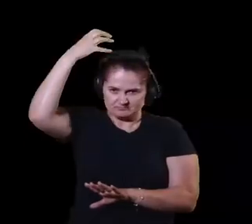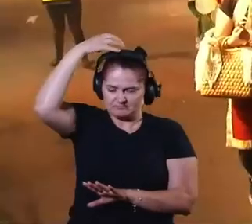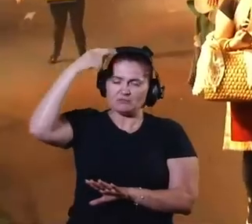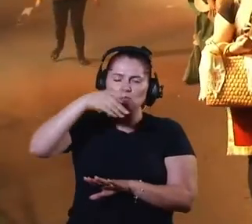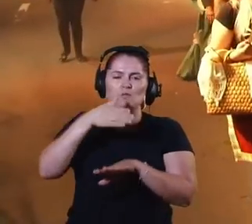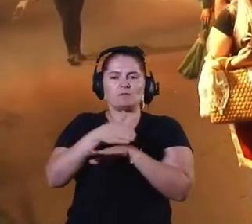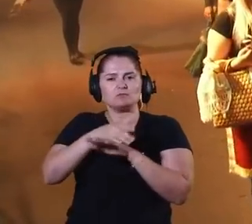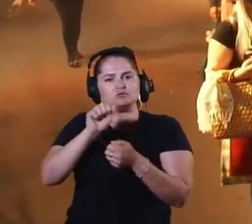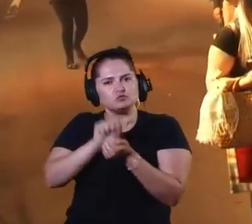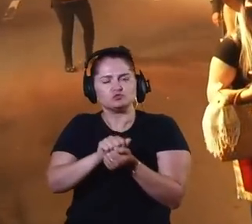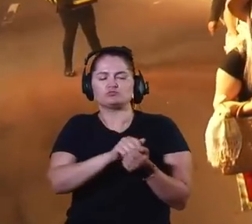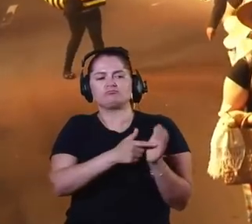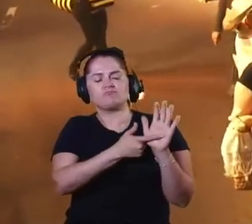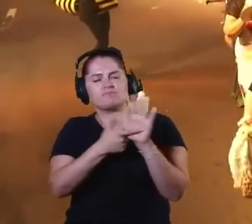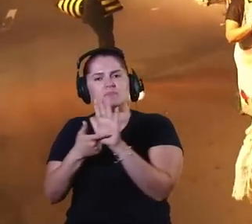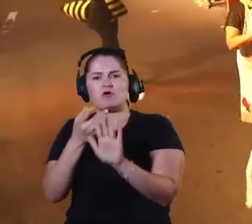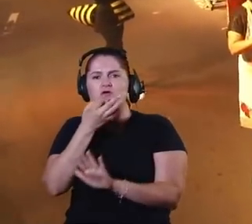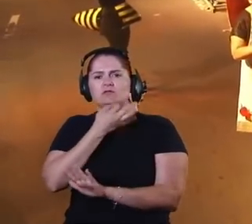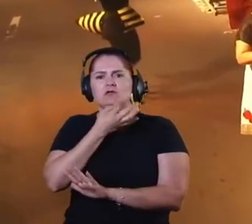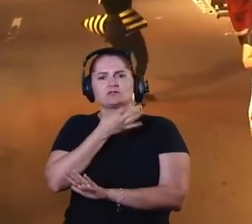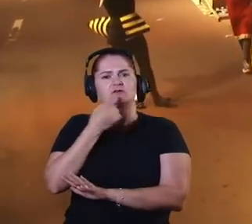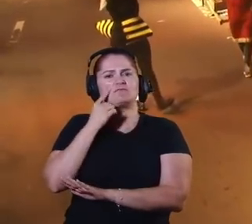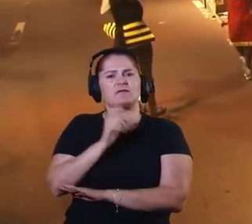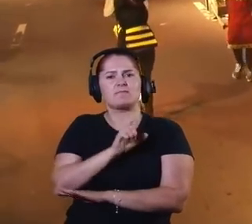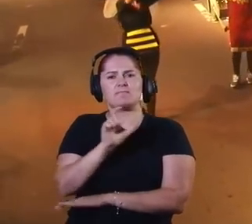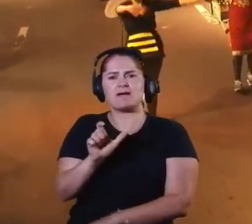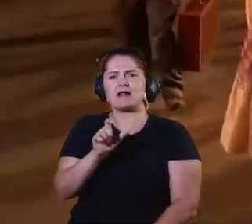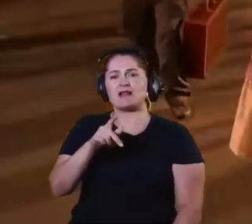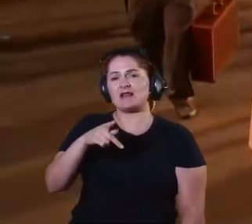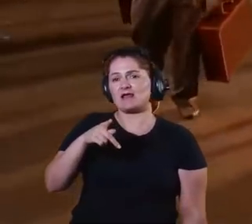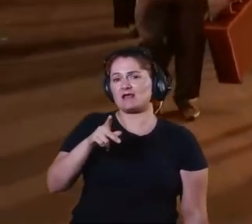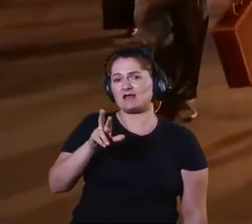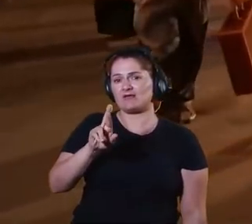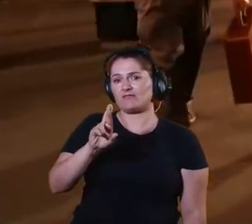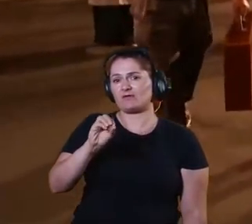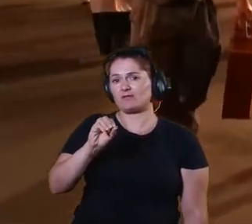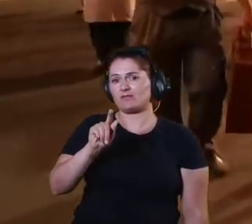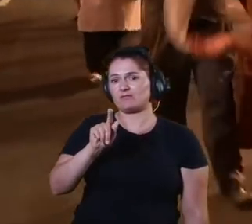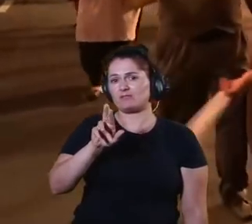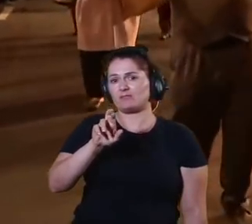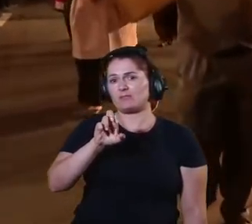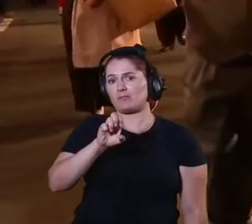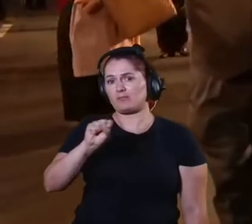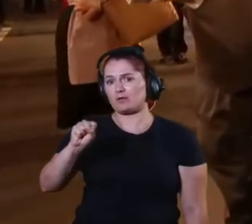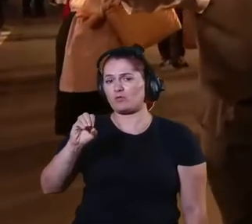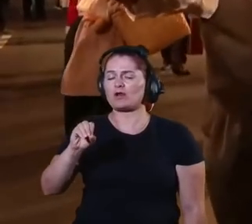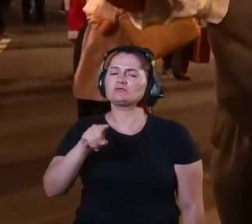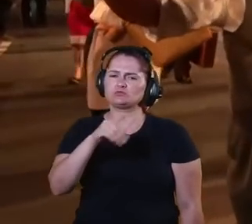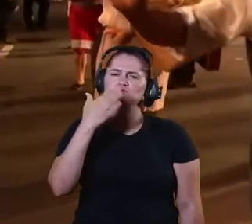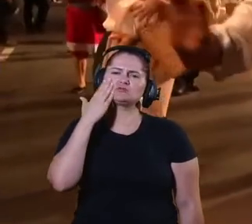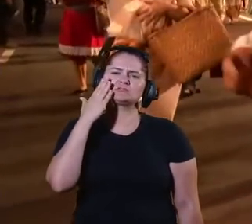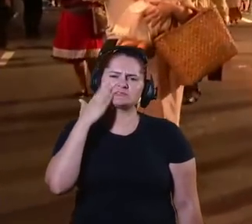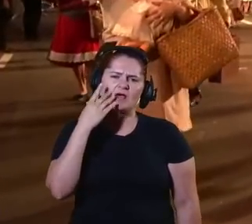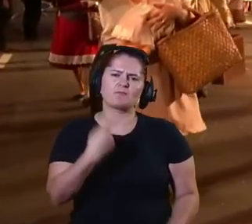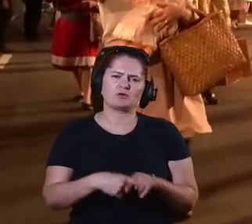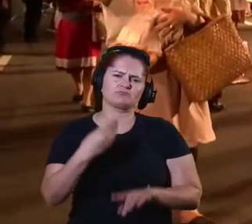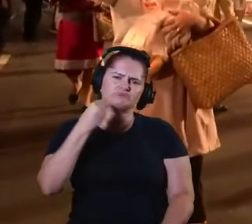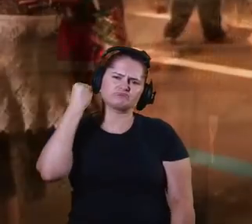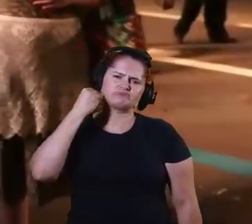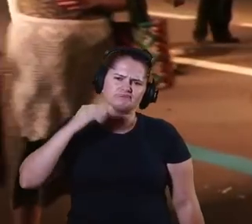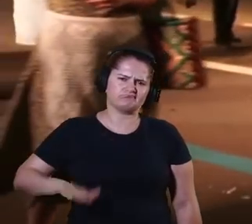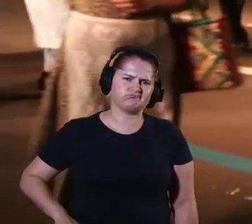tantas empresas e de tanta gente que trabalha. Você sabe, logo cedo, seja na agricultura, na metalurgia,